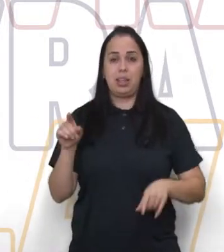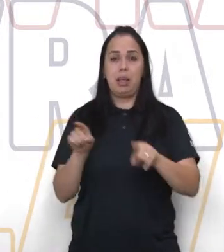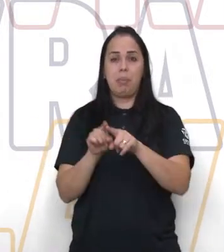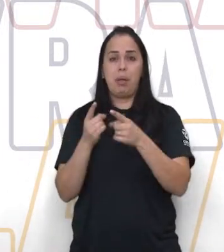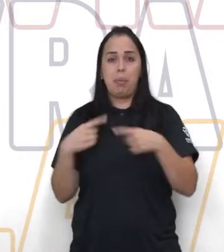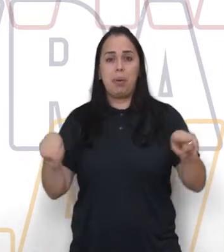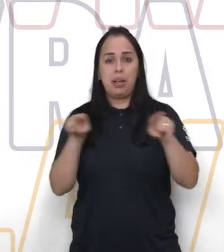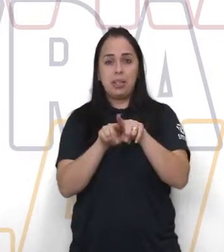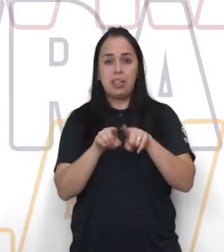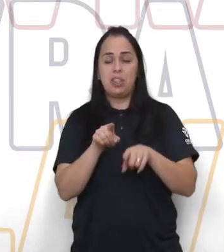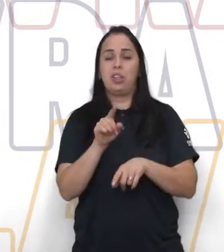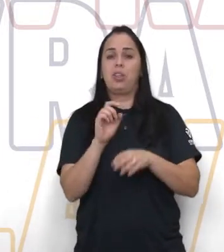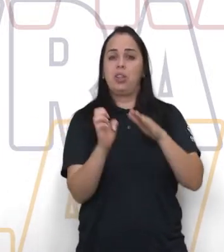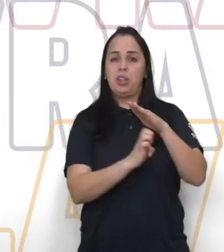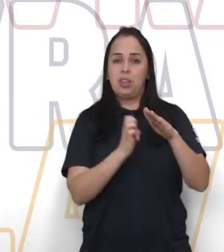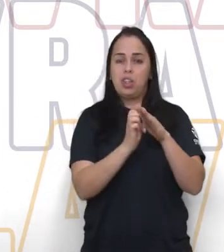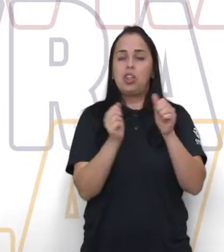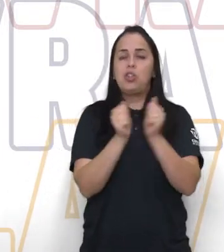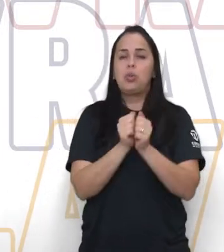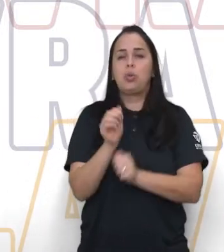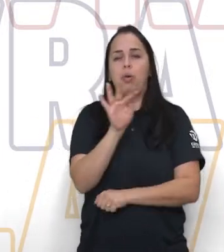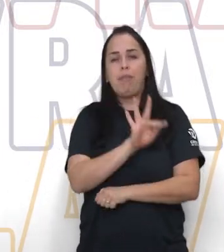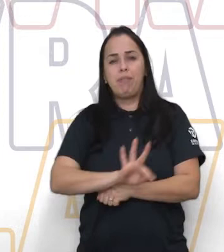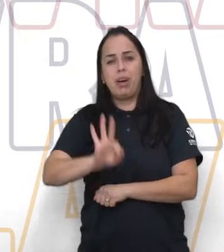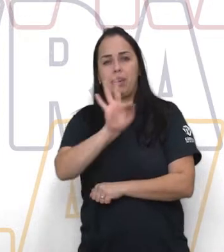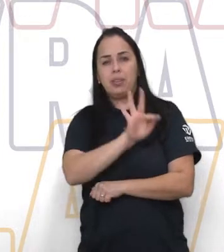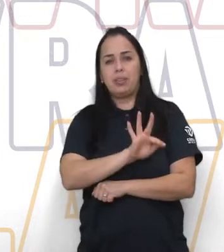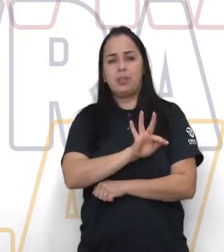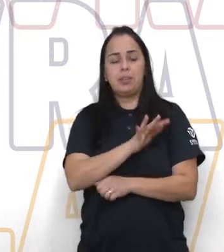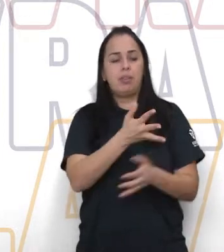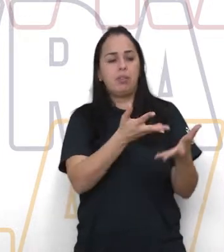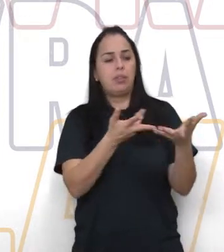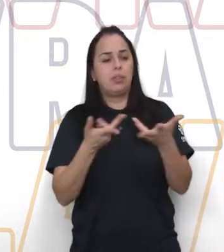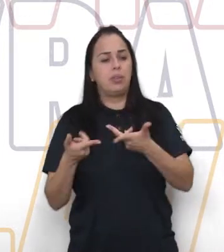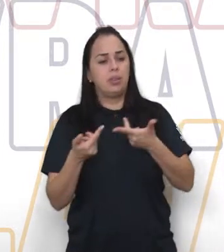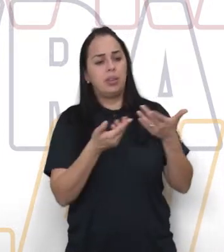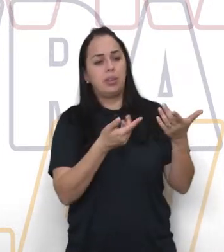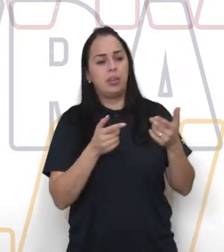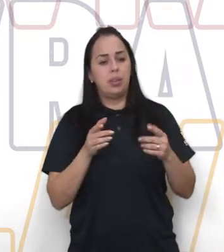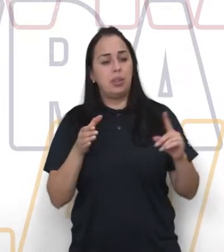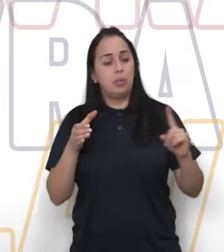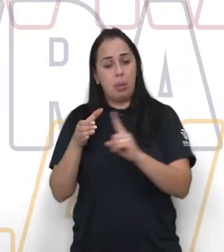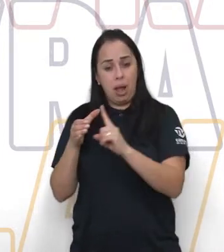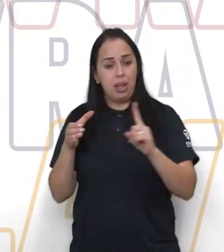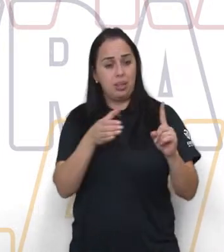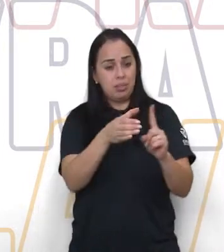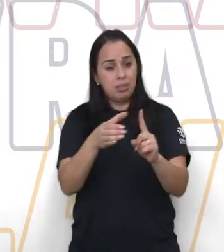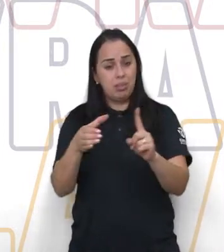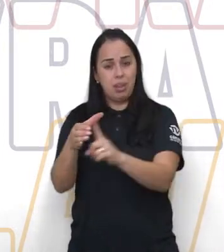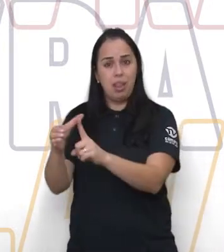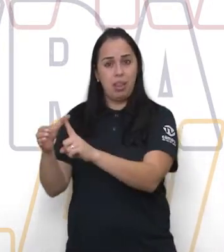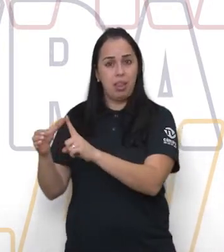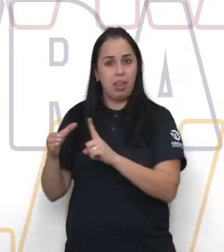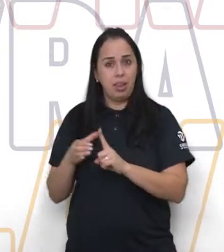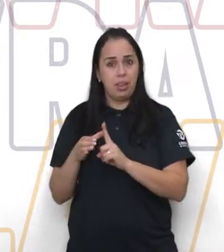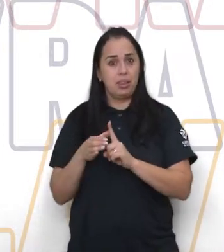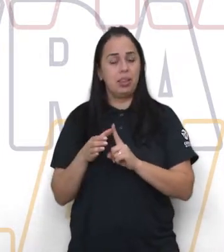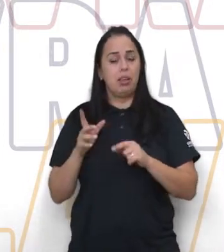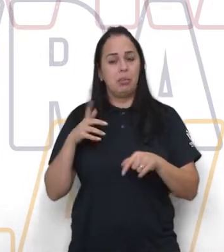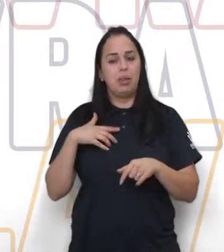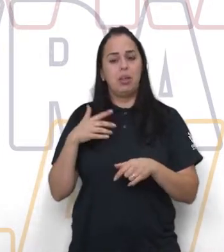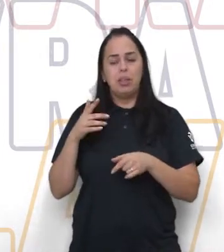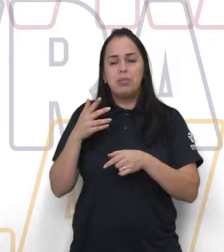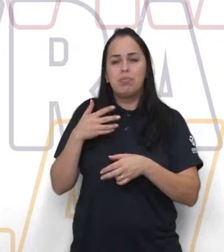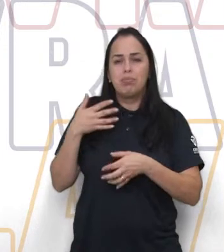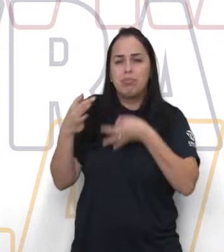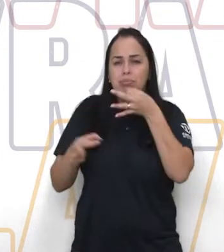várias instituições várias universidades foram os dados para integrar grupos de trabalho para Justamente